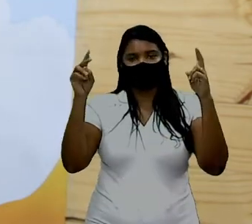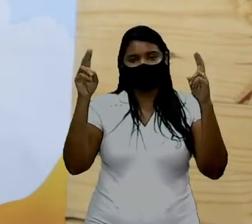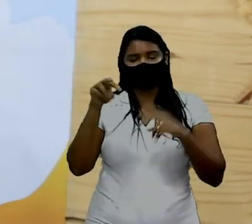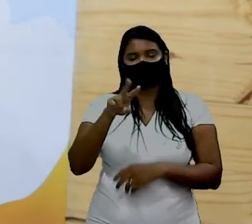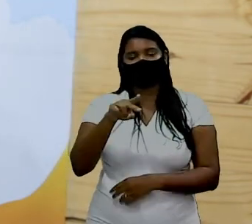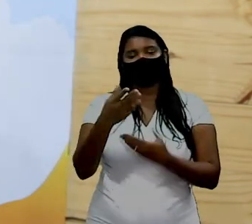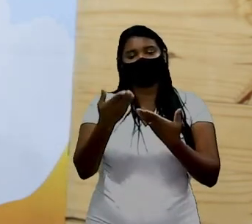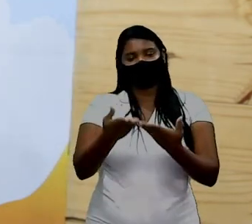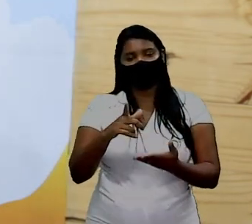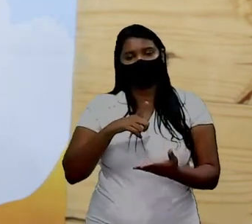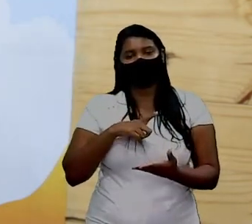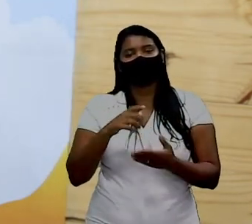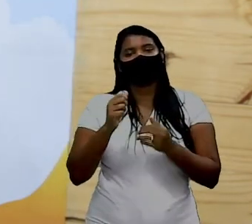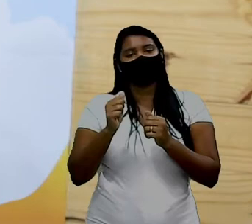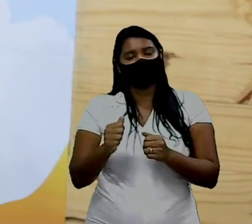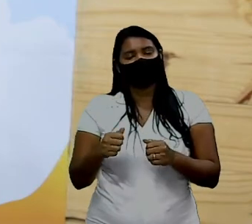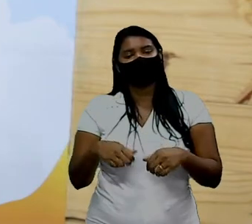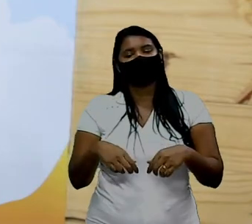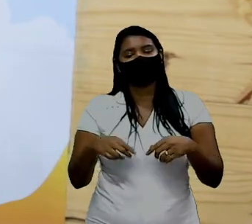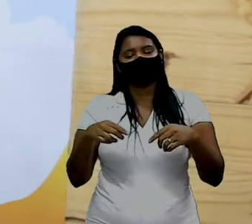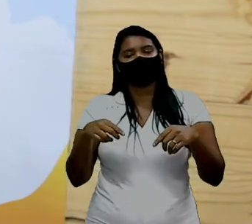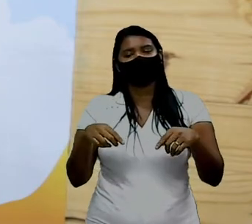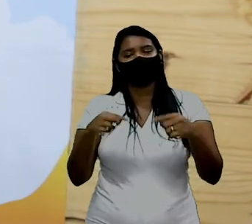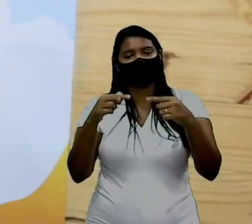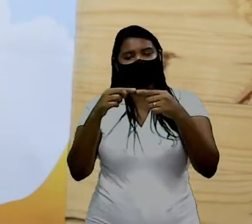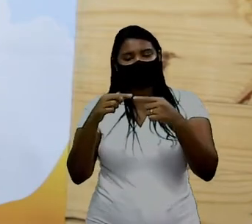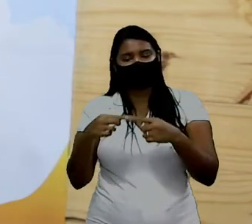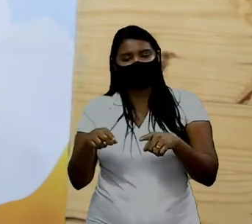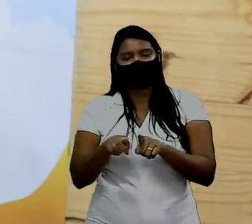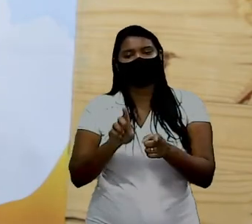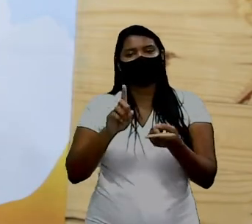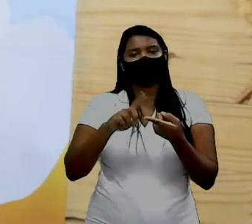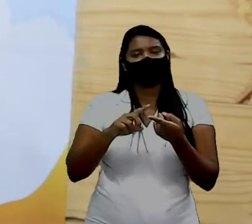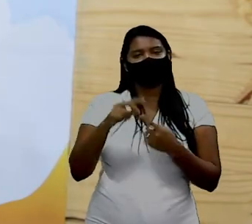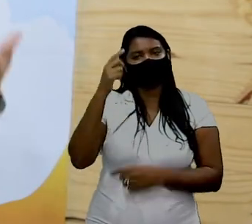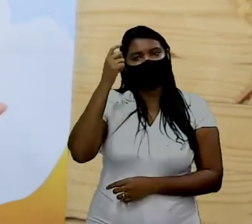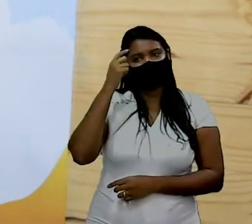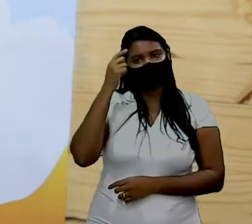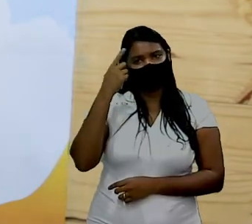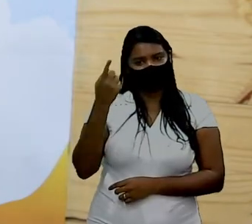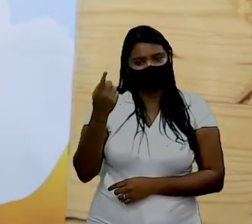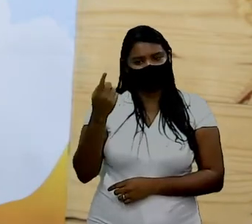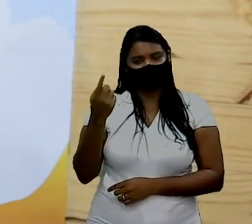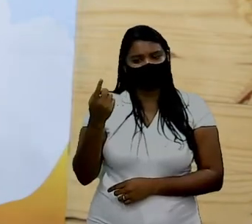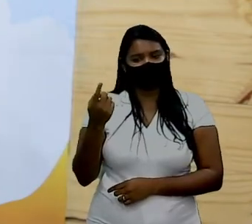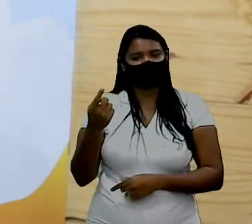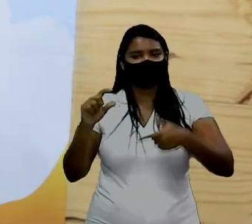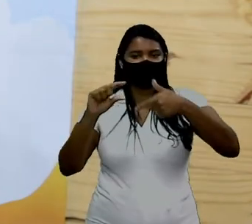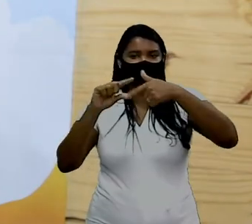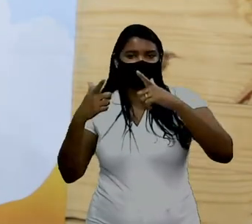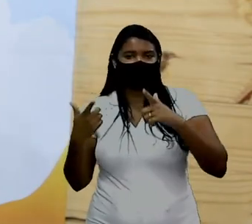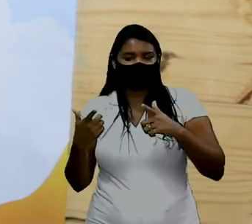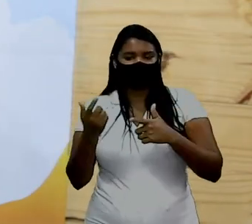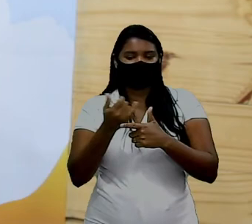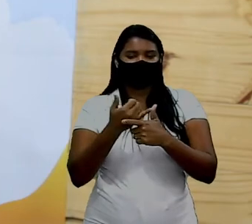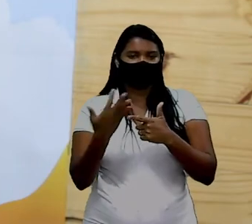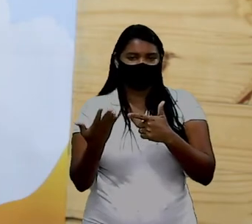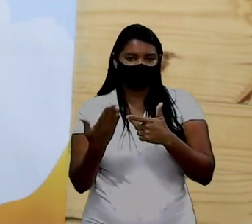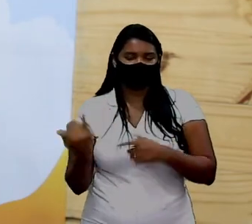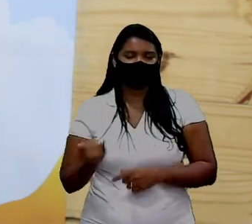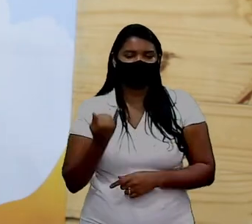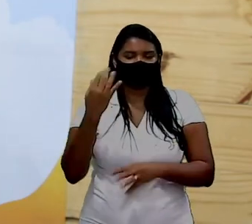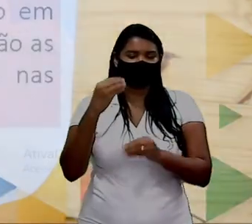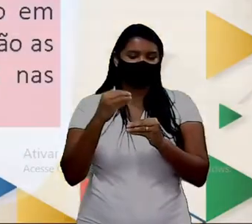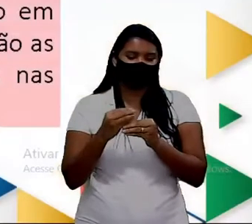igualdade, você pode estar relacionando o pensamento algébrico, tá bom? Se liga aí, isso é importante. O